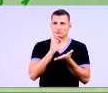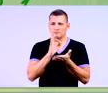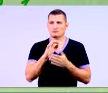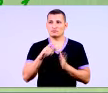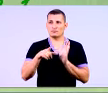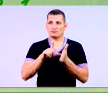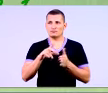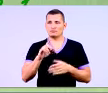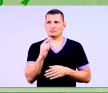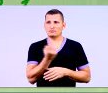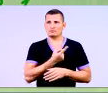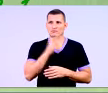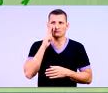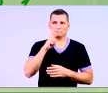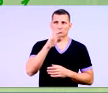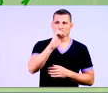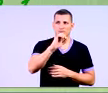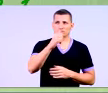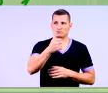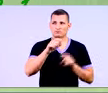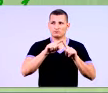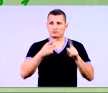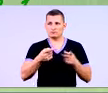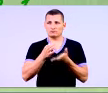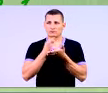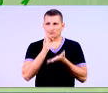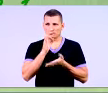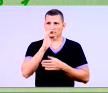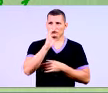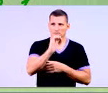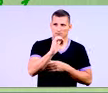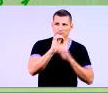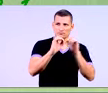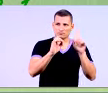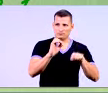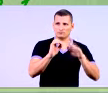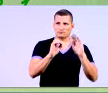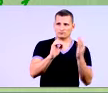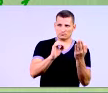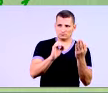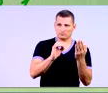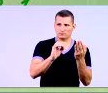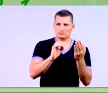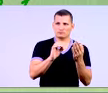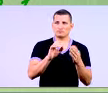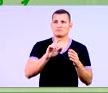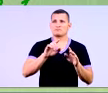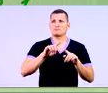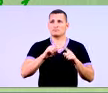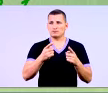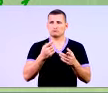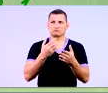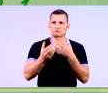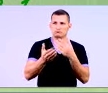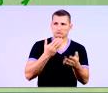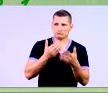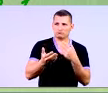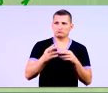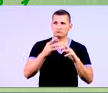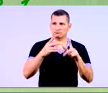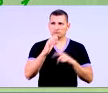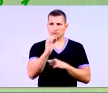só que ele entende em java que zero é falso mas qualquer coisa diferente disso é